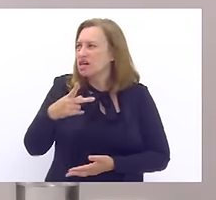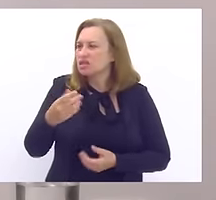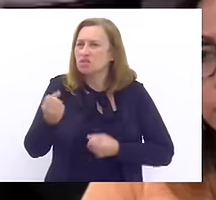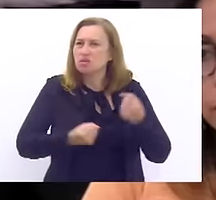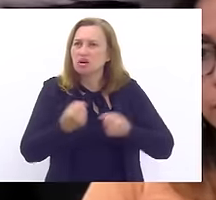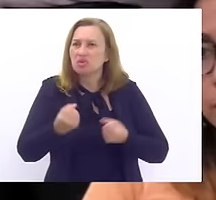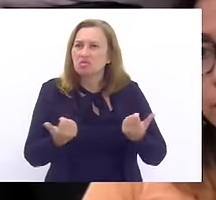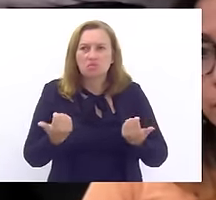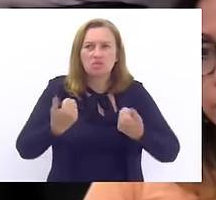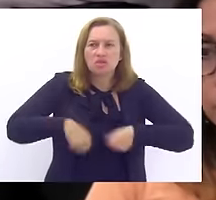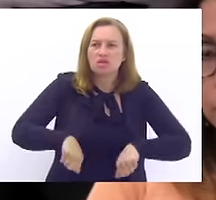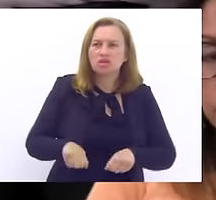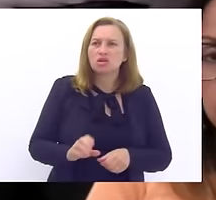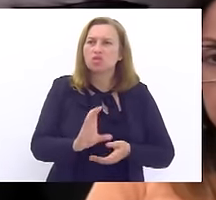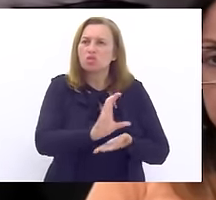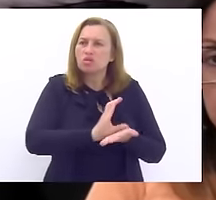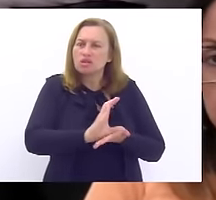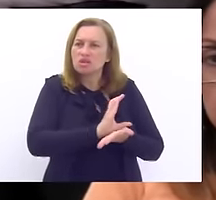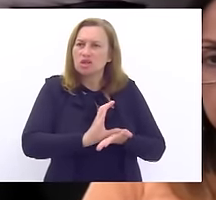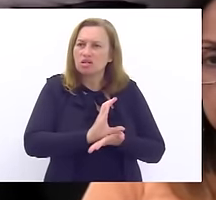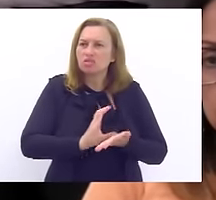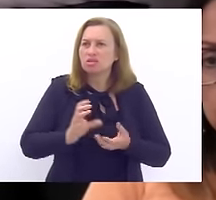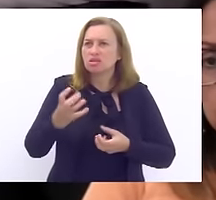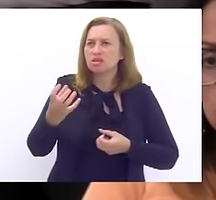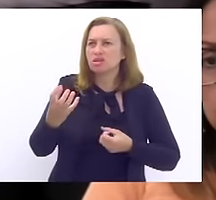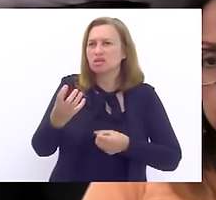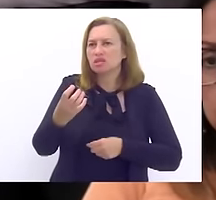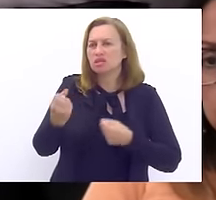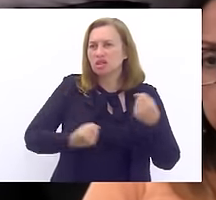de trânsito já falou que não precisa